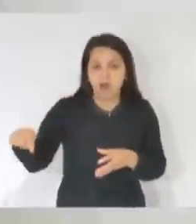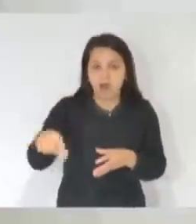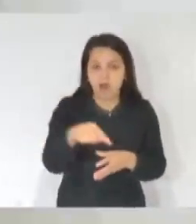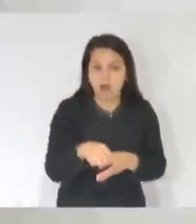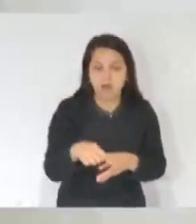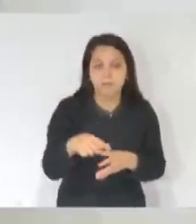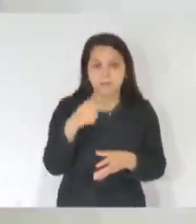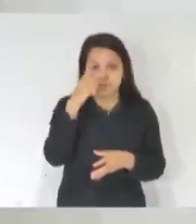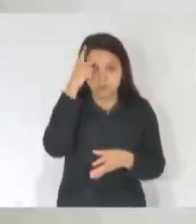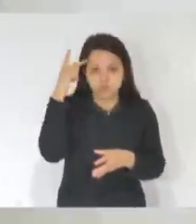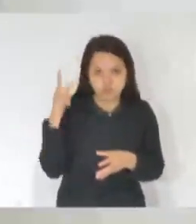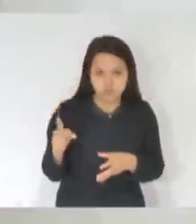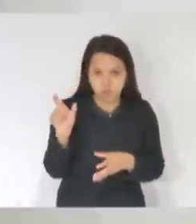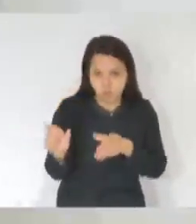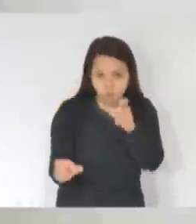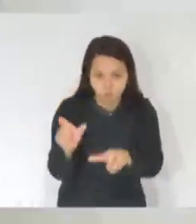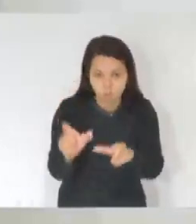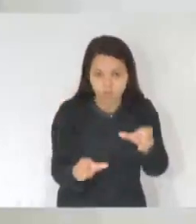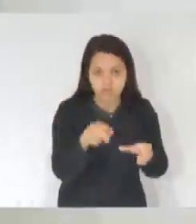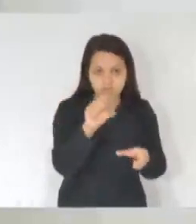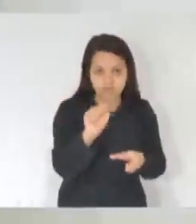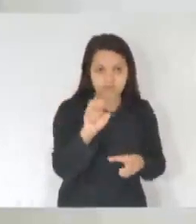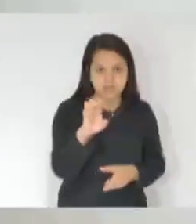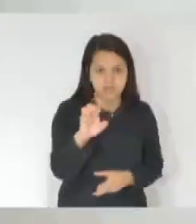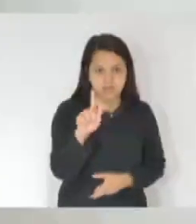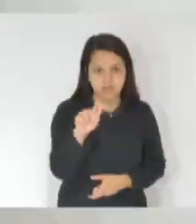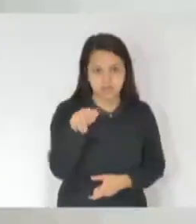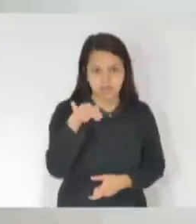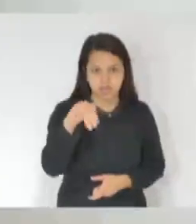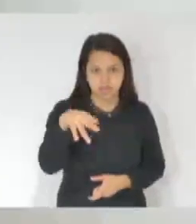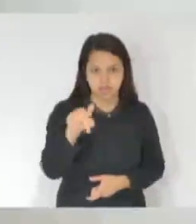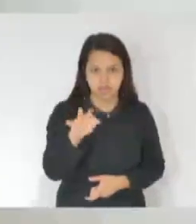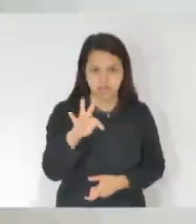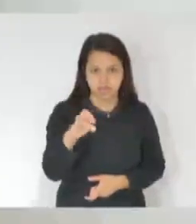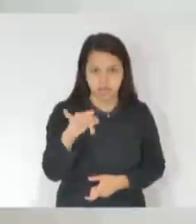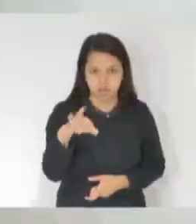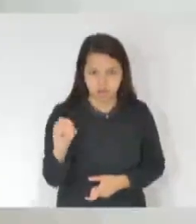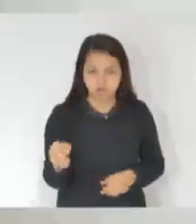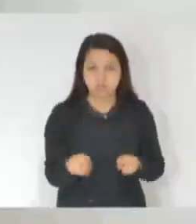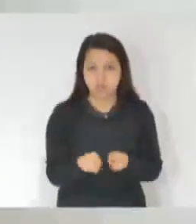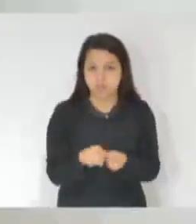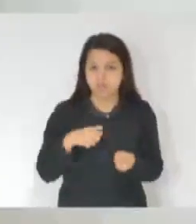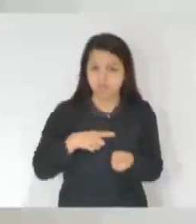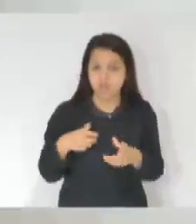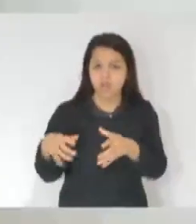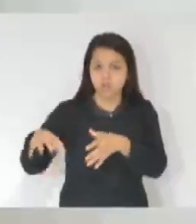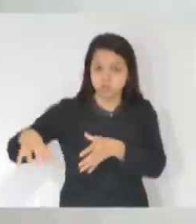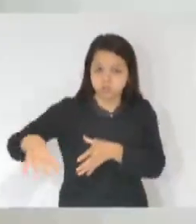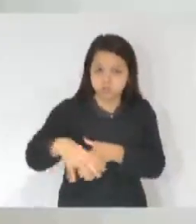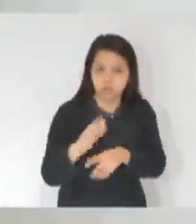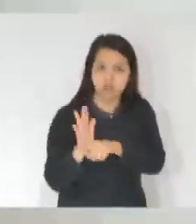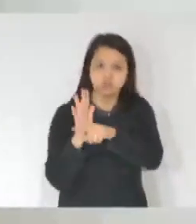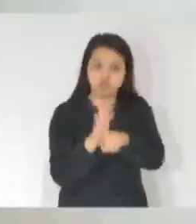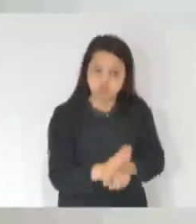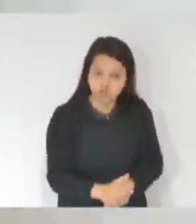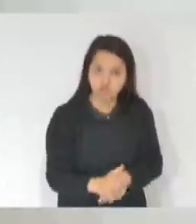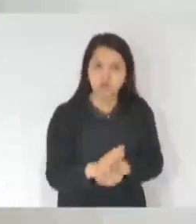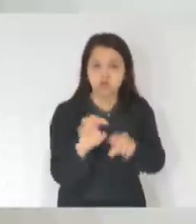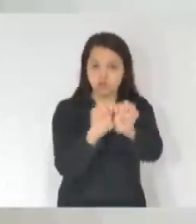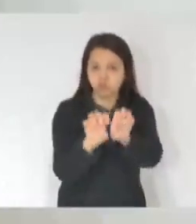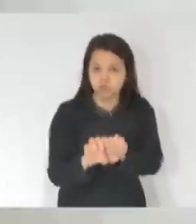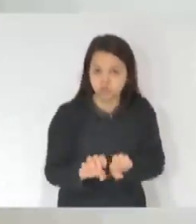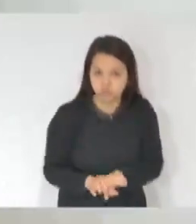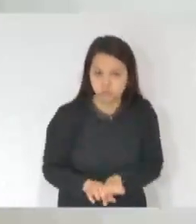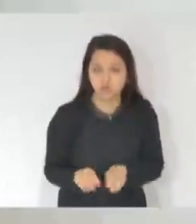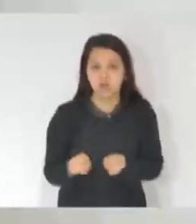temos um grande grupo aí de apoiadores oficiais que viabilizam toda a estrutura e também participam adotando e apoiando